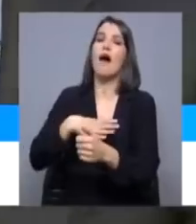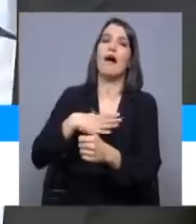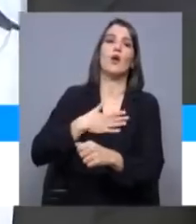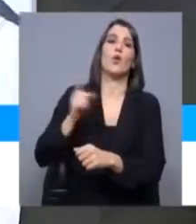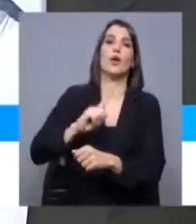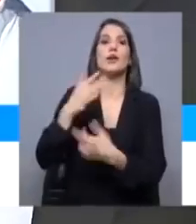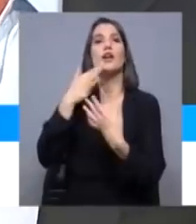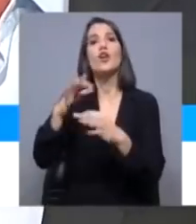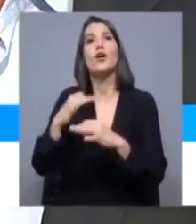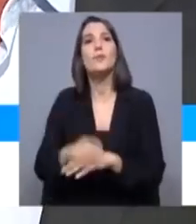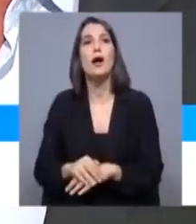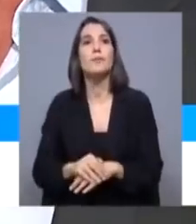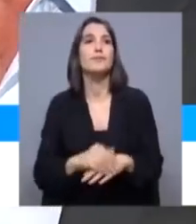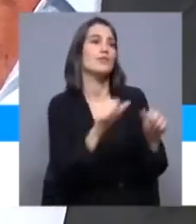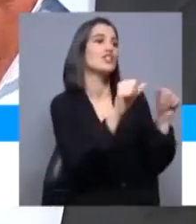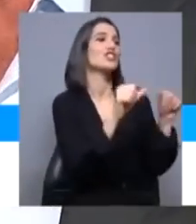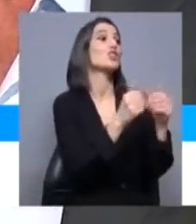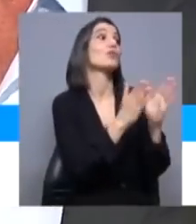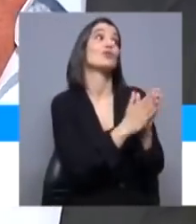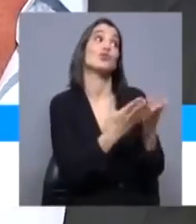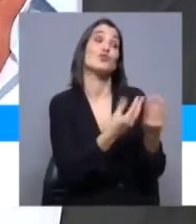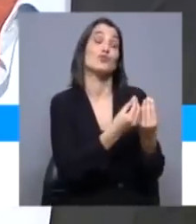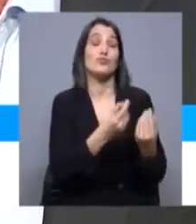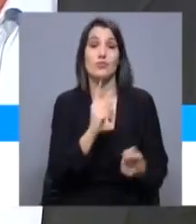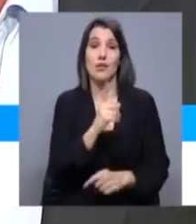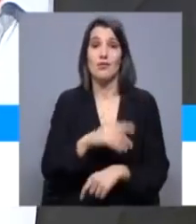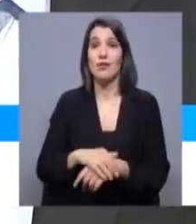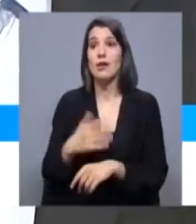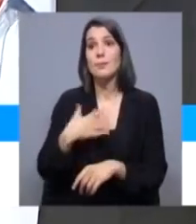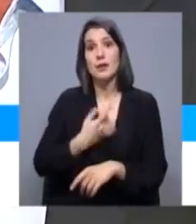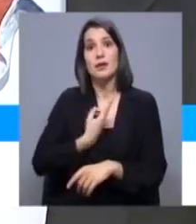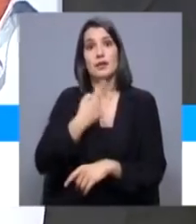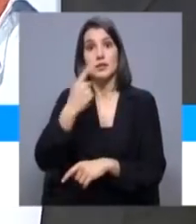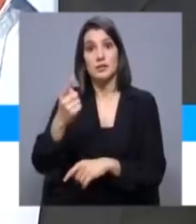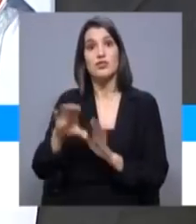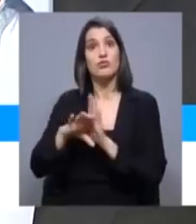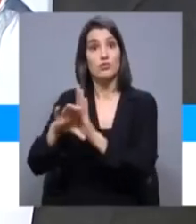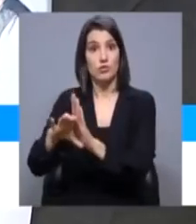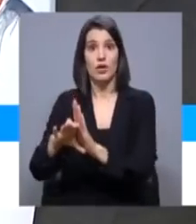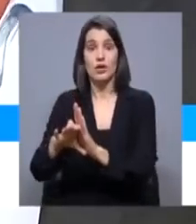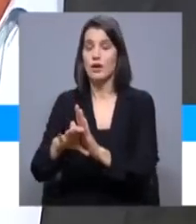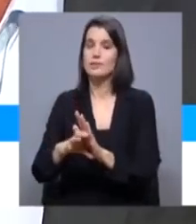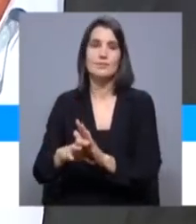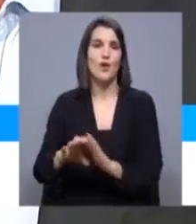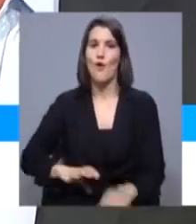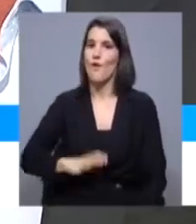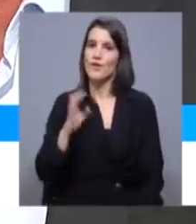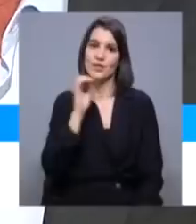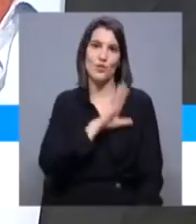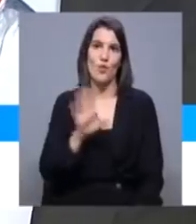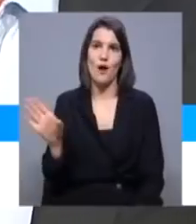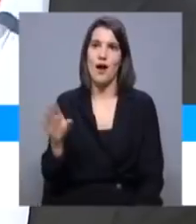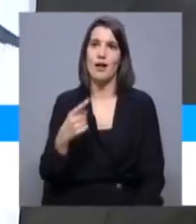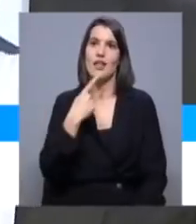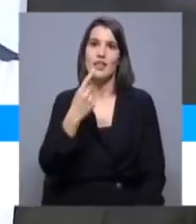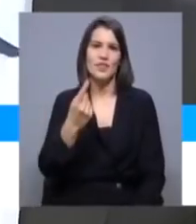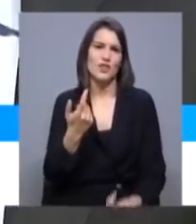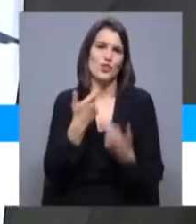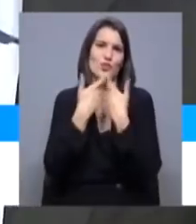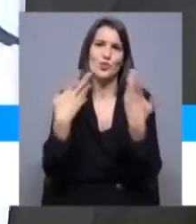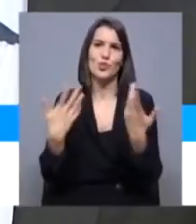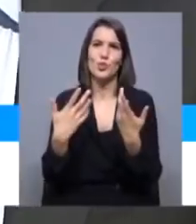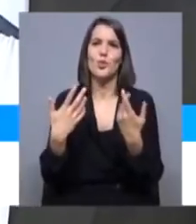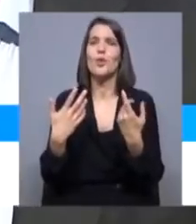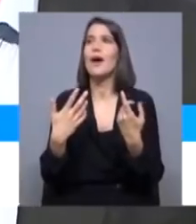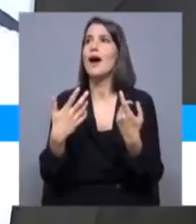ninguém percebe é normal esse aqui é o que é uma palavra que eu tenho dizer aqui o chega não é confiável de estudo e o seu contrário no